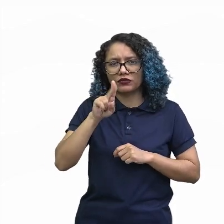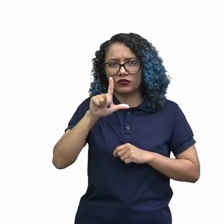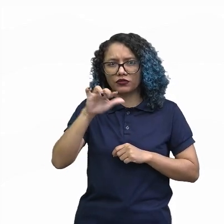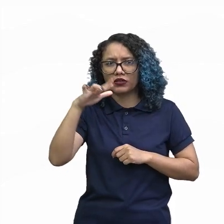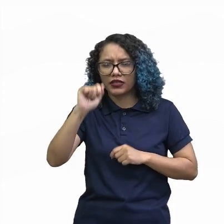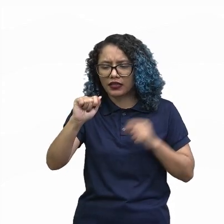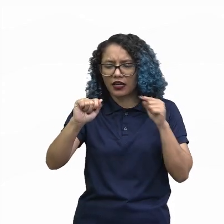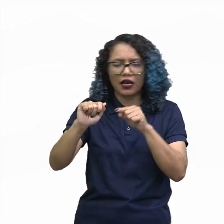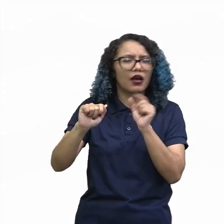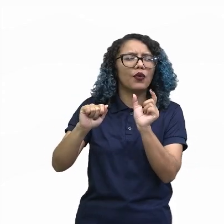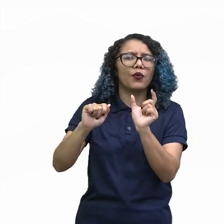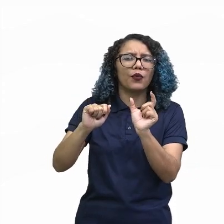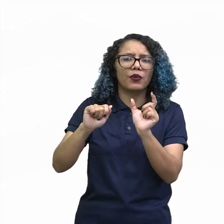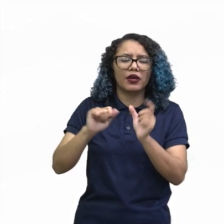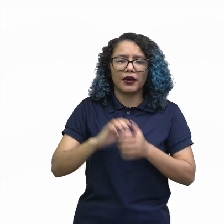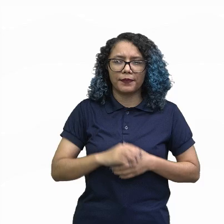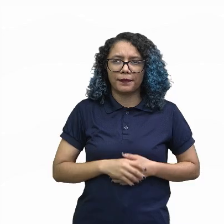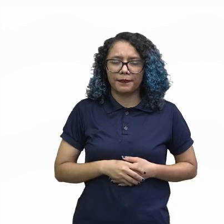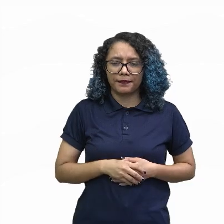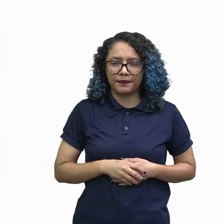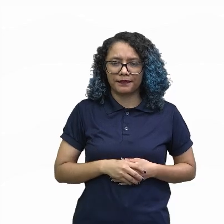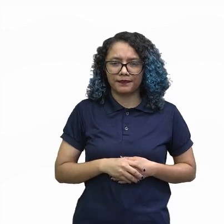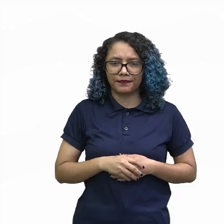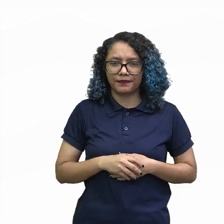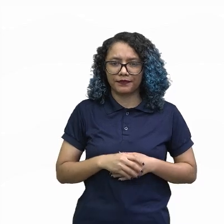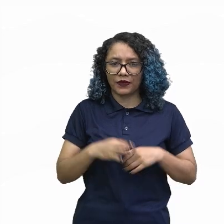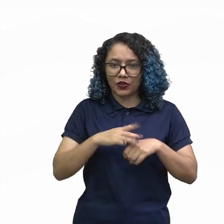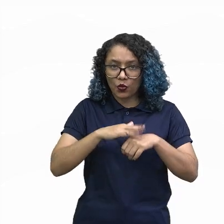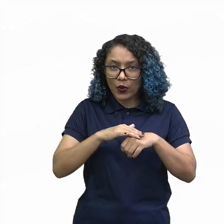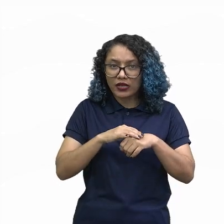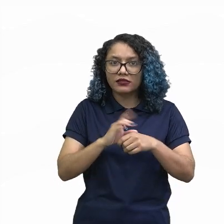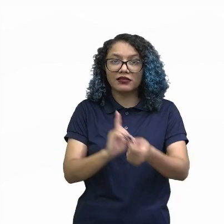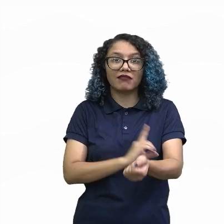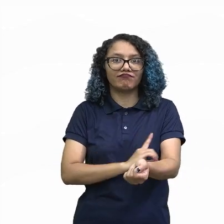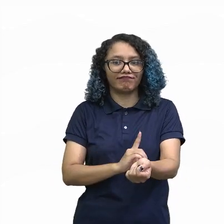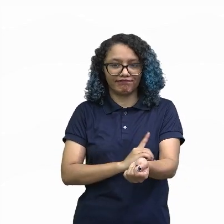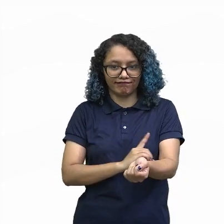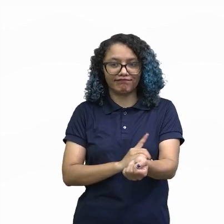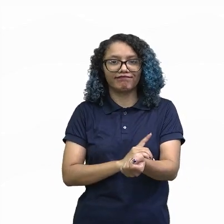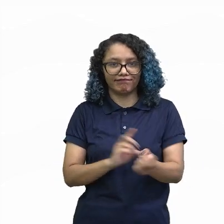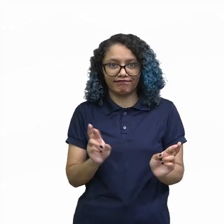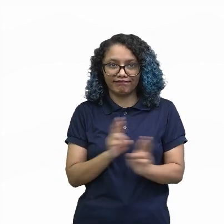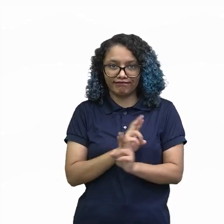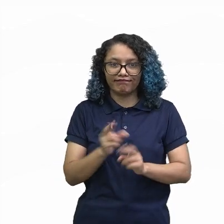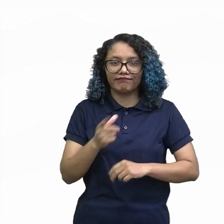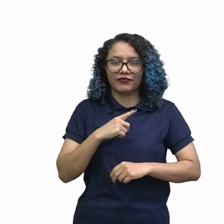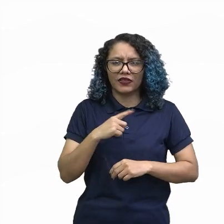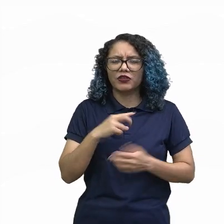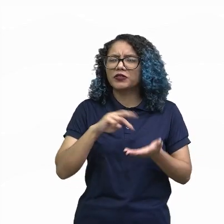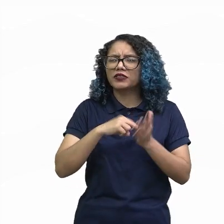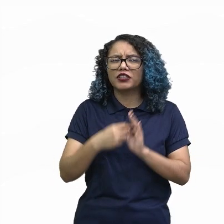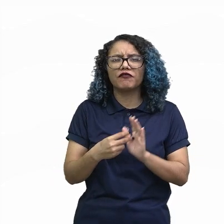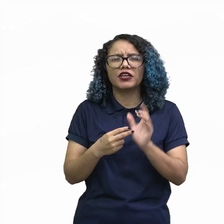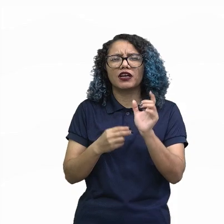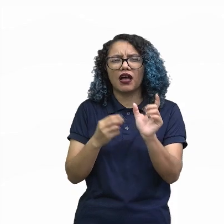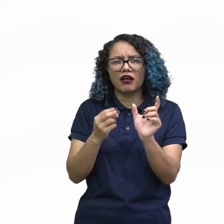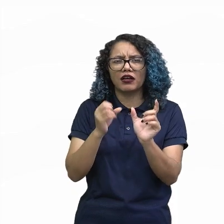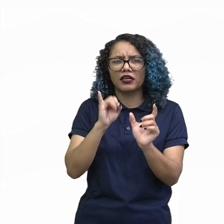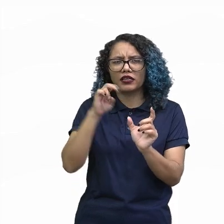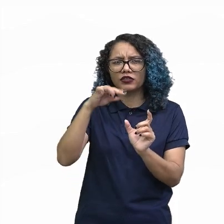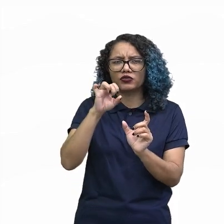de insulina, a gente fala de uma doença chamada diabetes, né? Então, o que é a insulina? A insulina é o hormônio que é